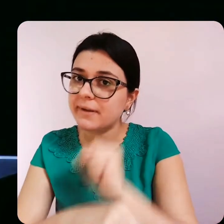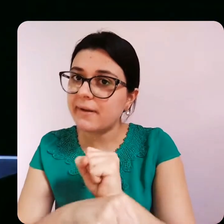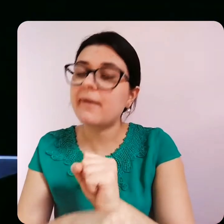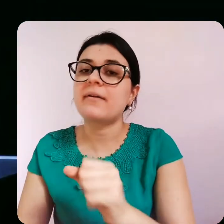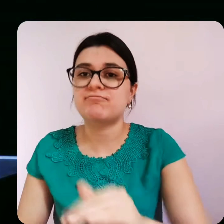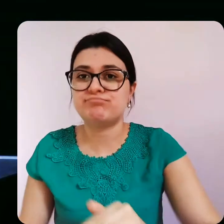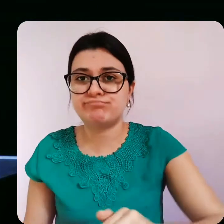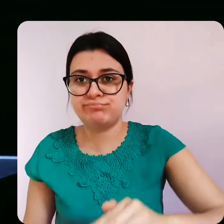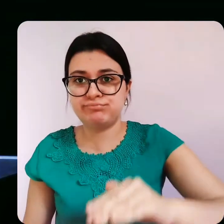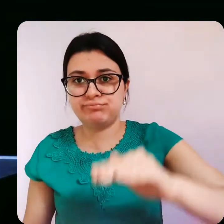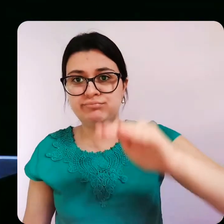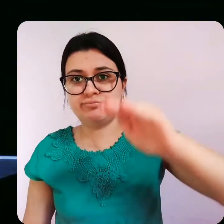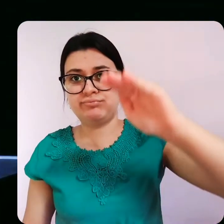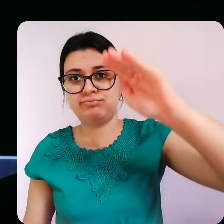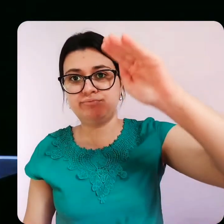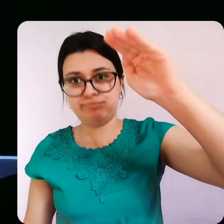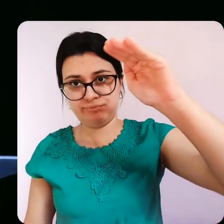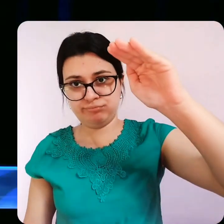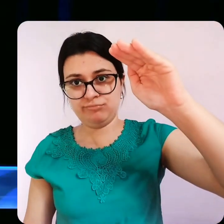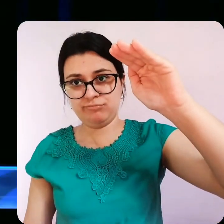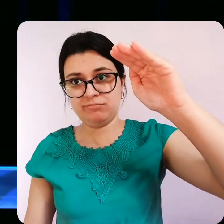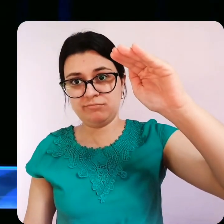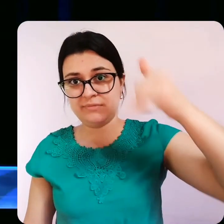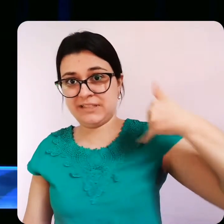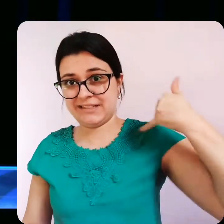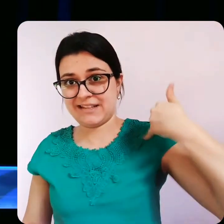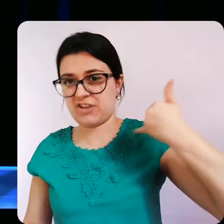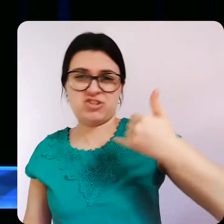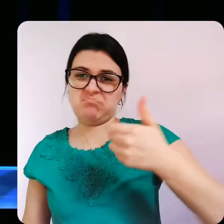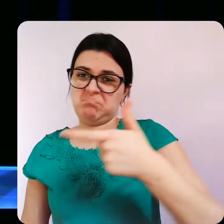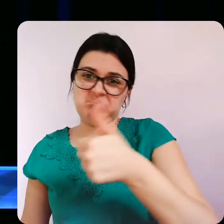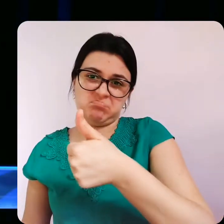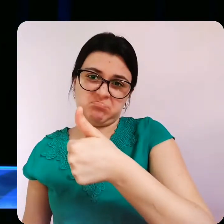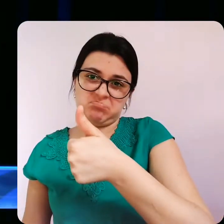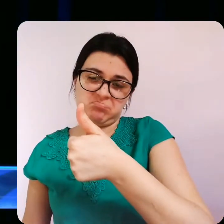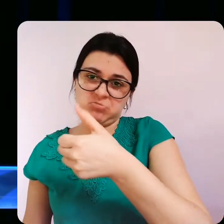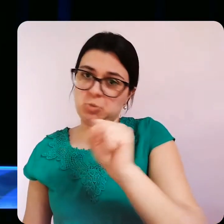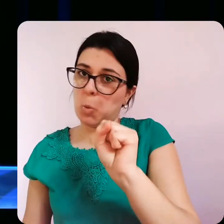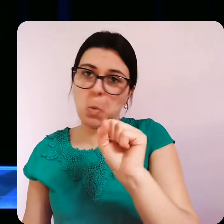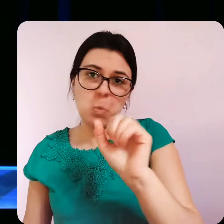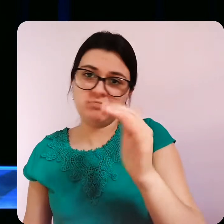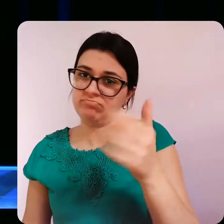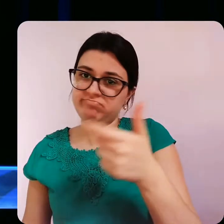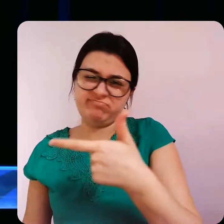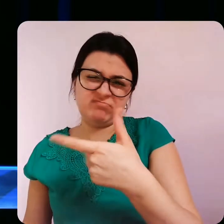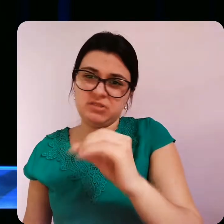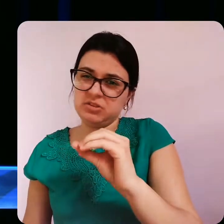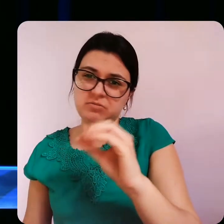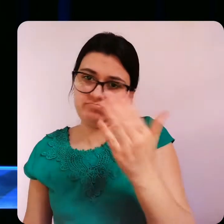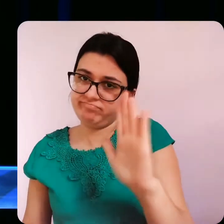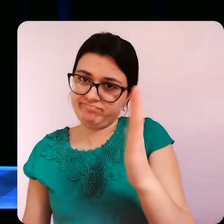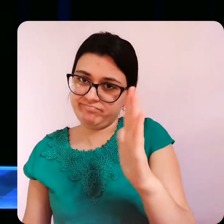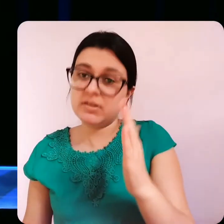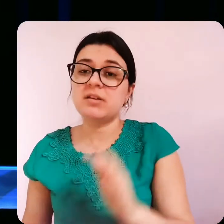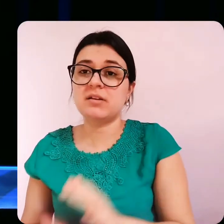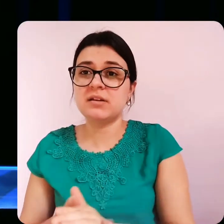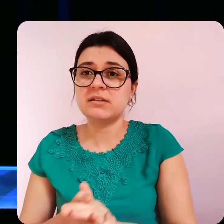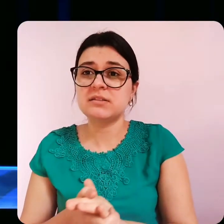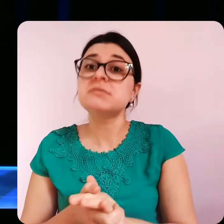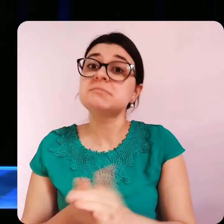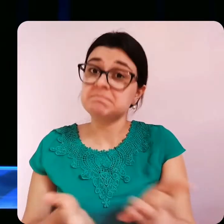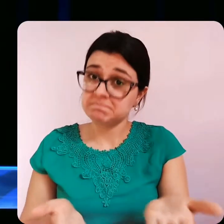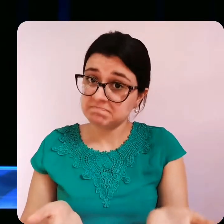criança, ele era acompanhado por um tutor até os seus 12 anos de idade. E ele continuava sendo acompanhado por alguém até os